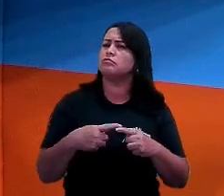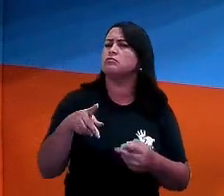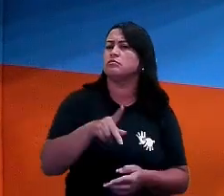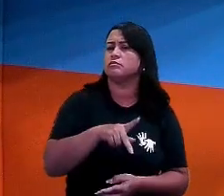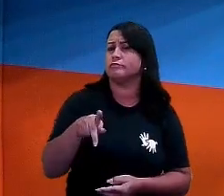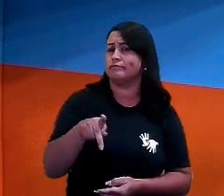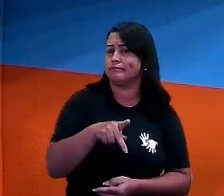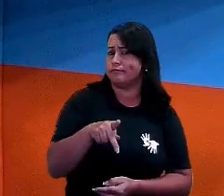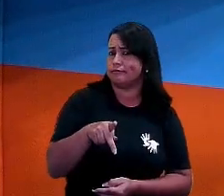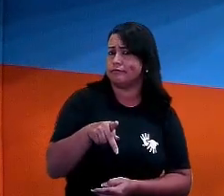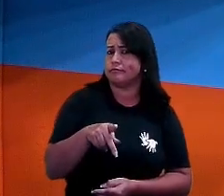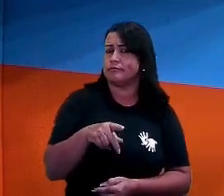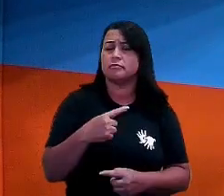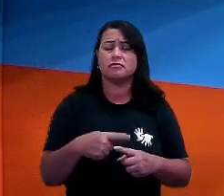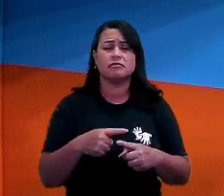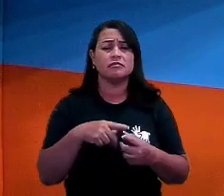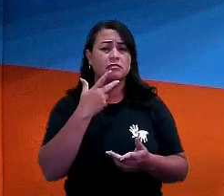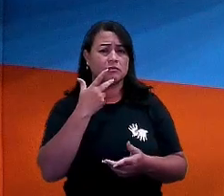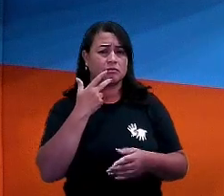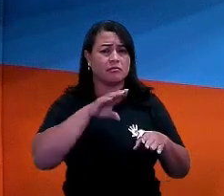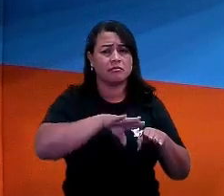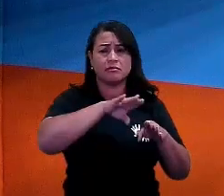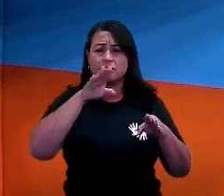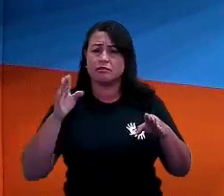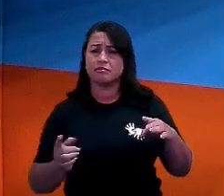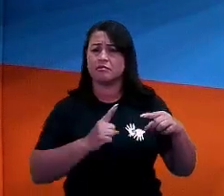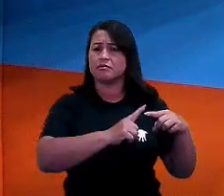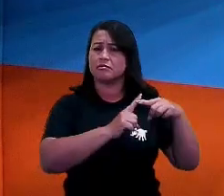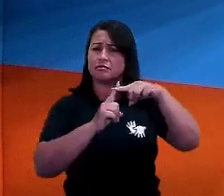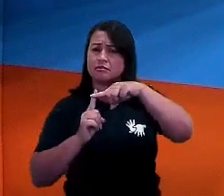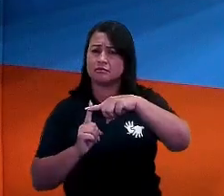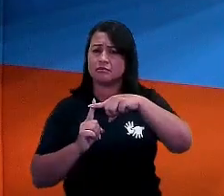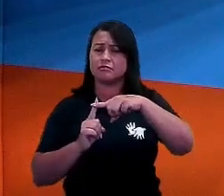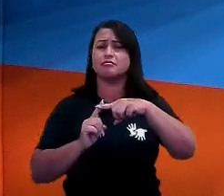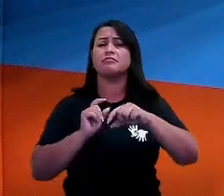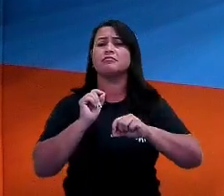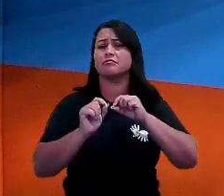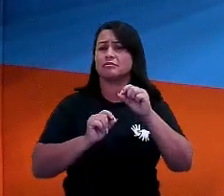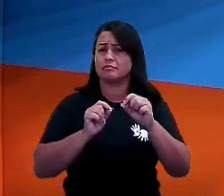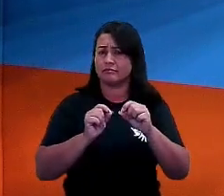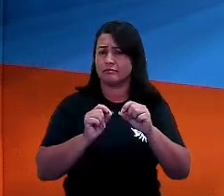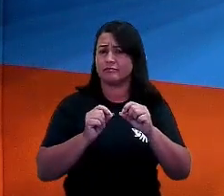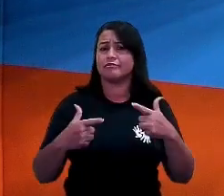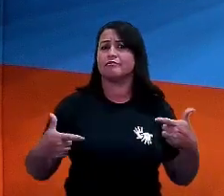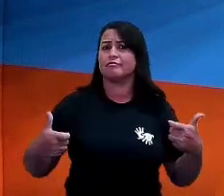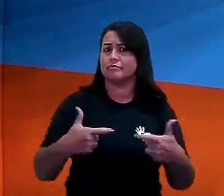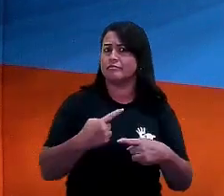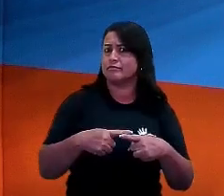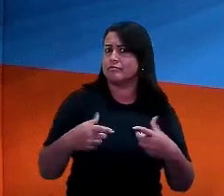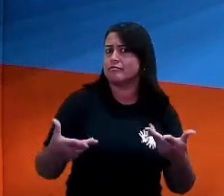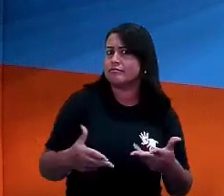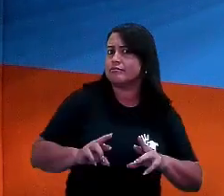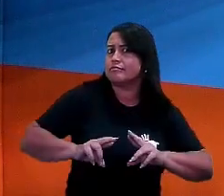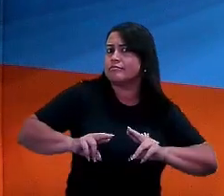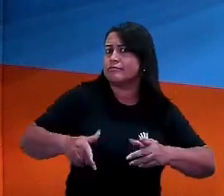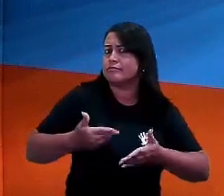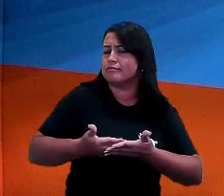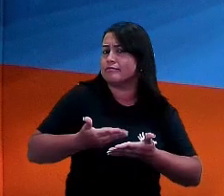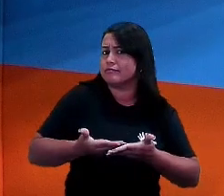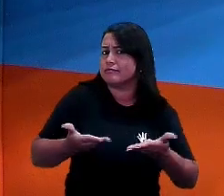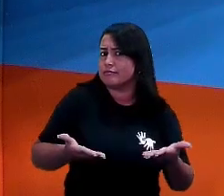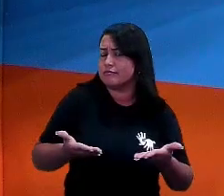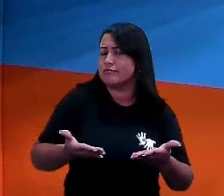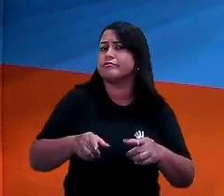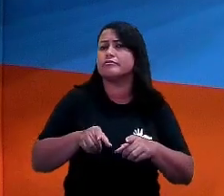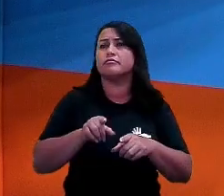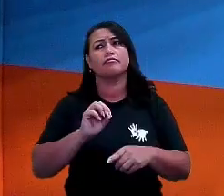professora, que a gente vai falar da Batalha do Monte das Tabocas e por que a nossa aula está diferente hoje, ou esse mês, né? Porque